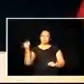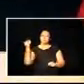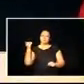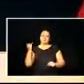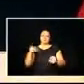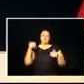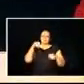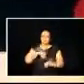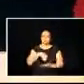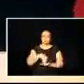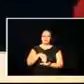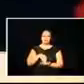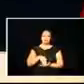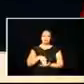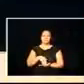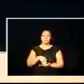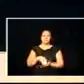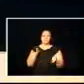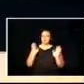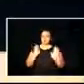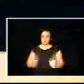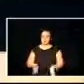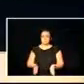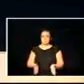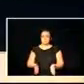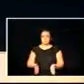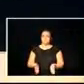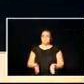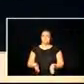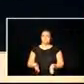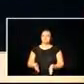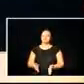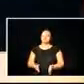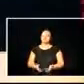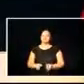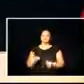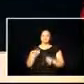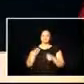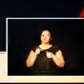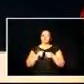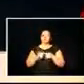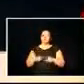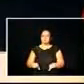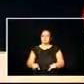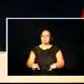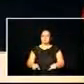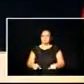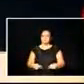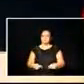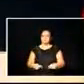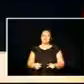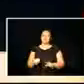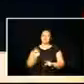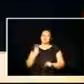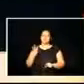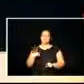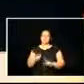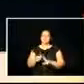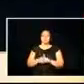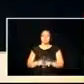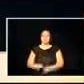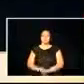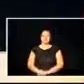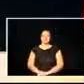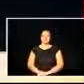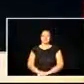desse período e não pode, sob pena de nulidade do pleito, a nomeação ou exoneração de cargos em comissão